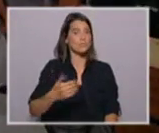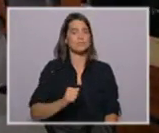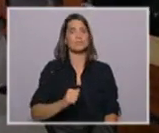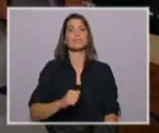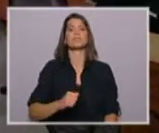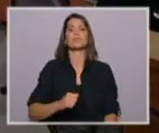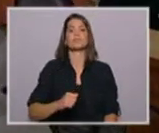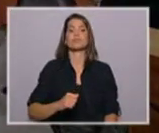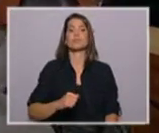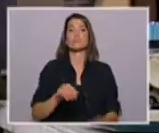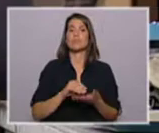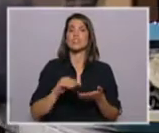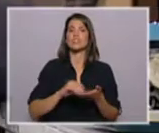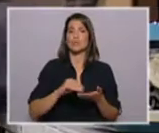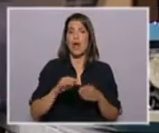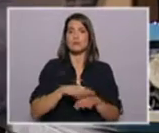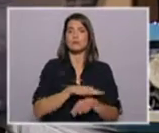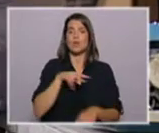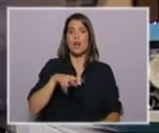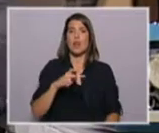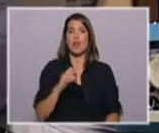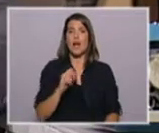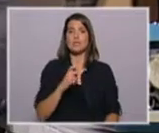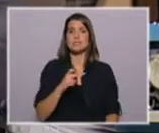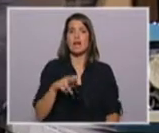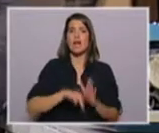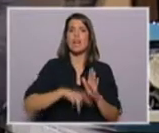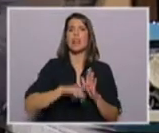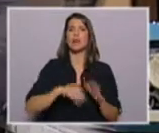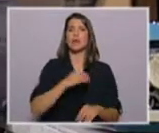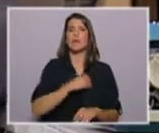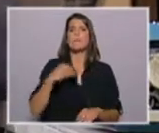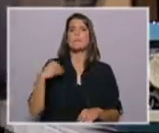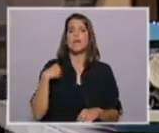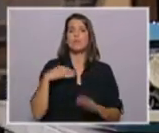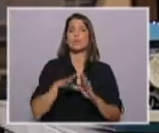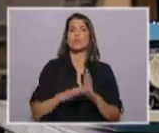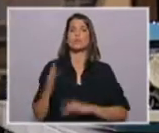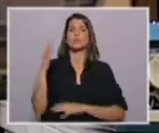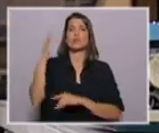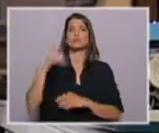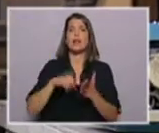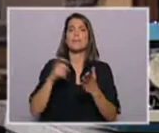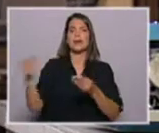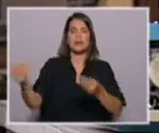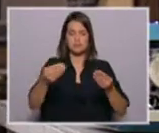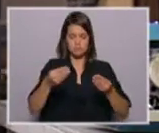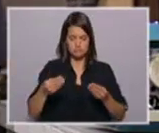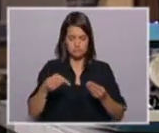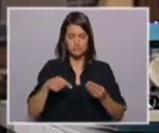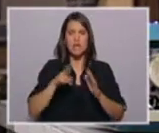cai no escritório, na administração da NASA, o relatório dos médicos do Programa Espacial Americano. E o que é que continha esse